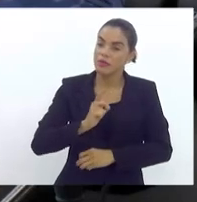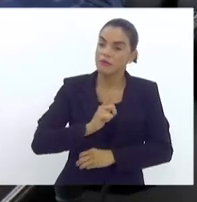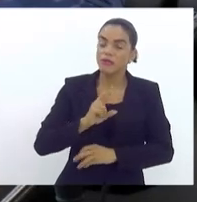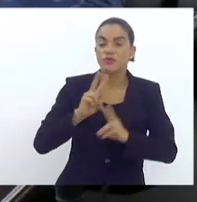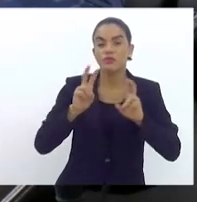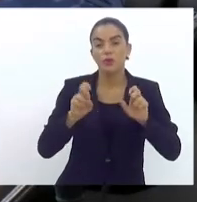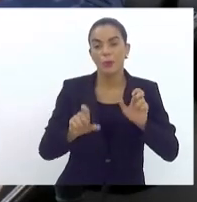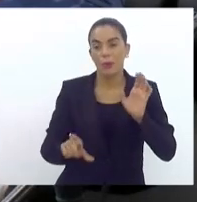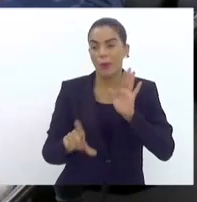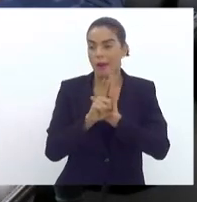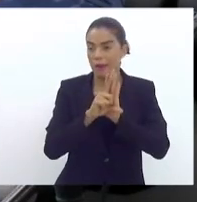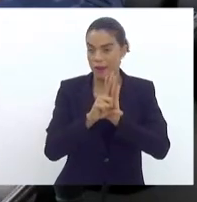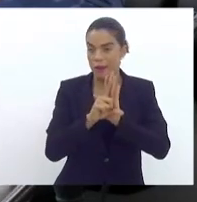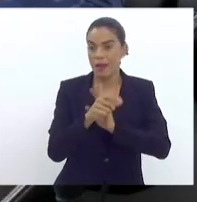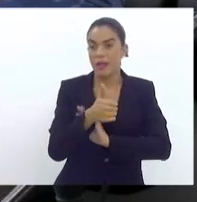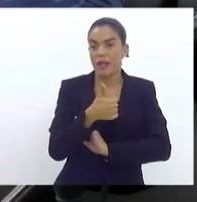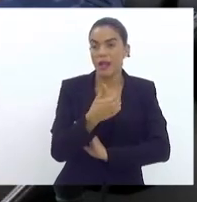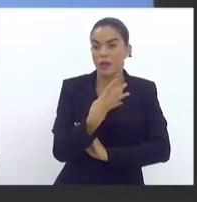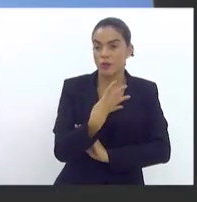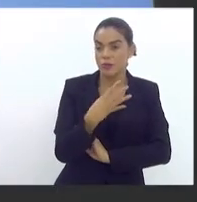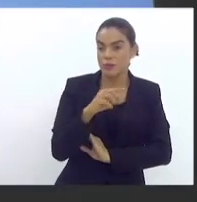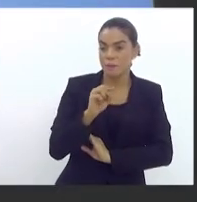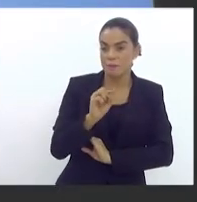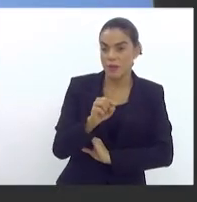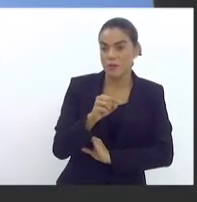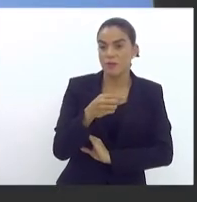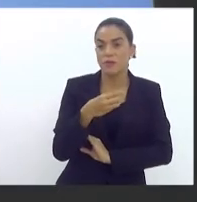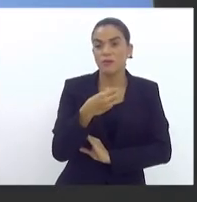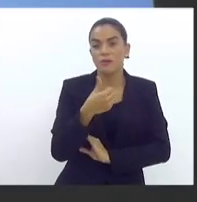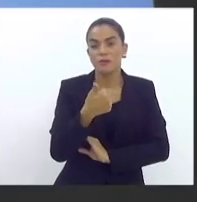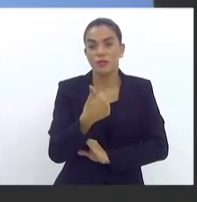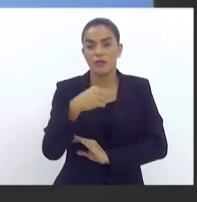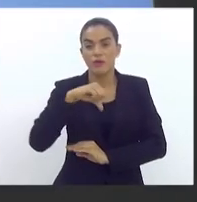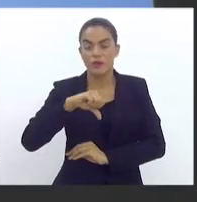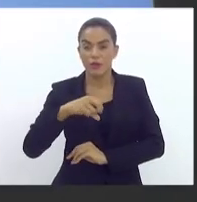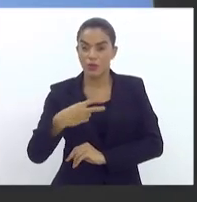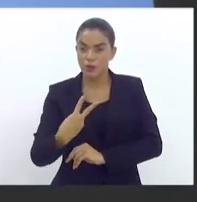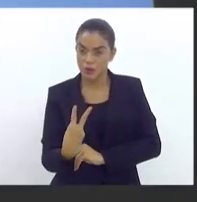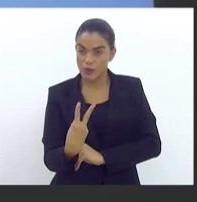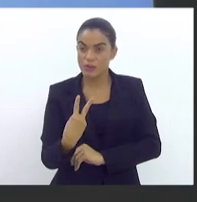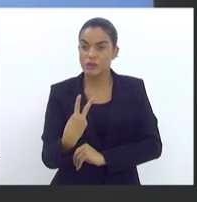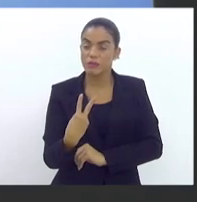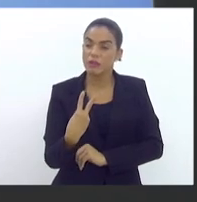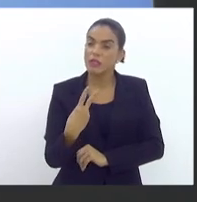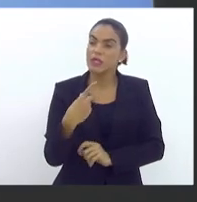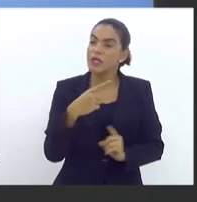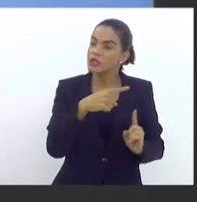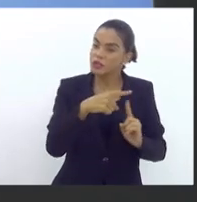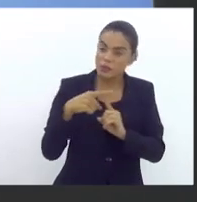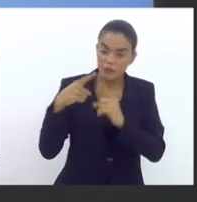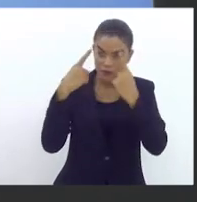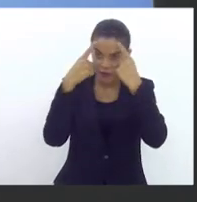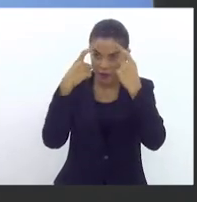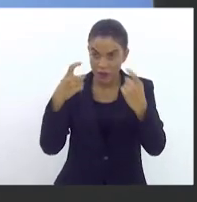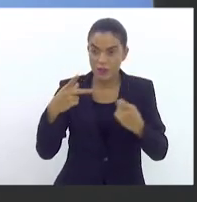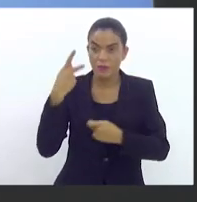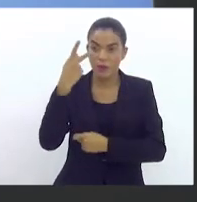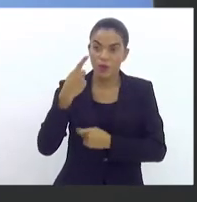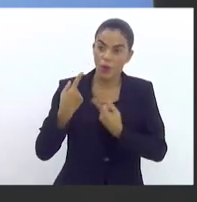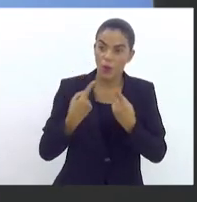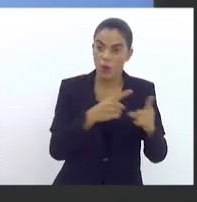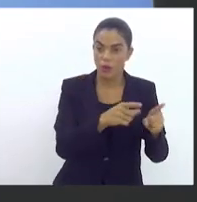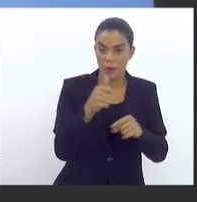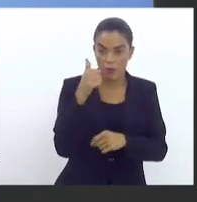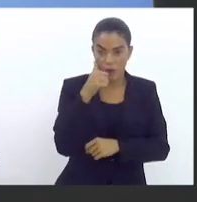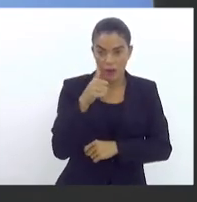lei federal 14.192 que tive fica essa violência é política contra mulher né